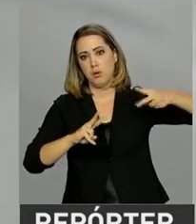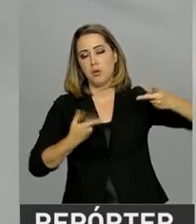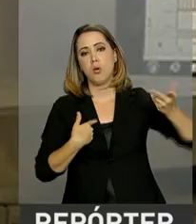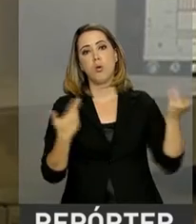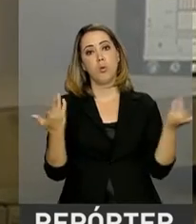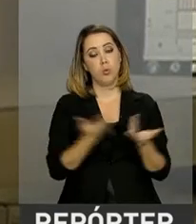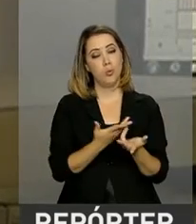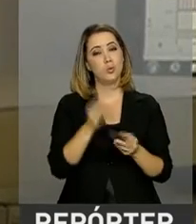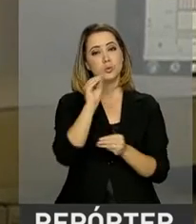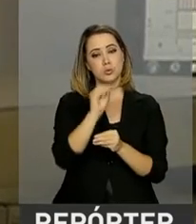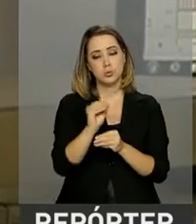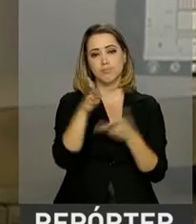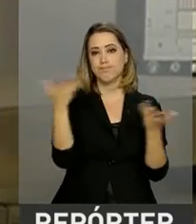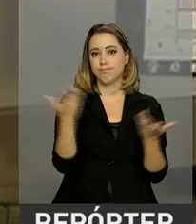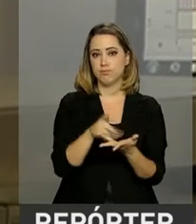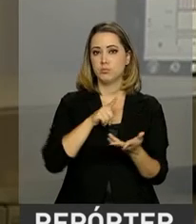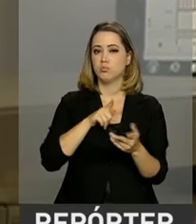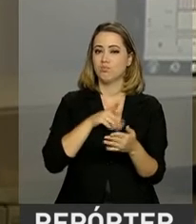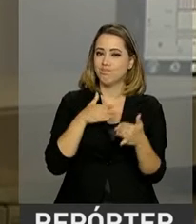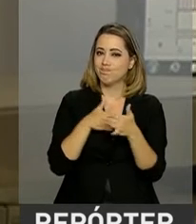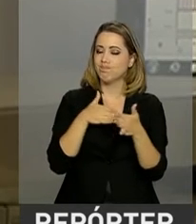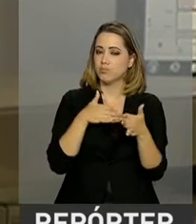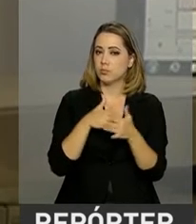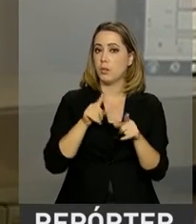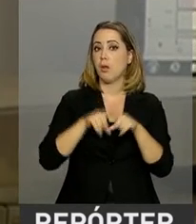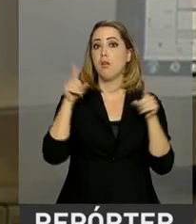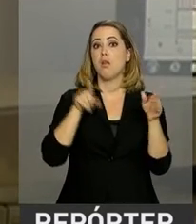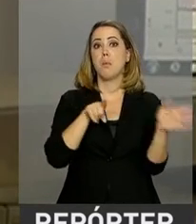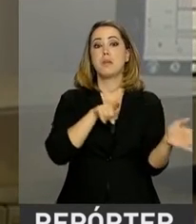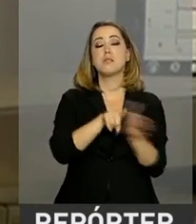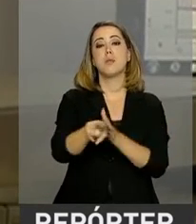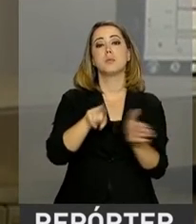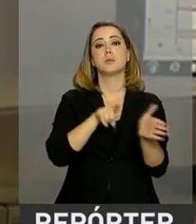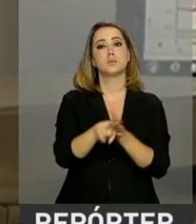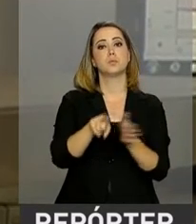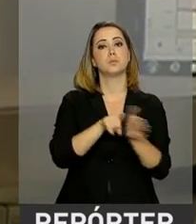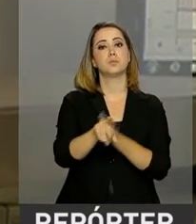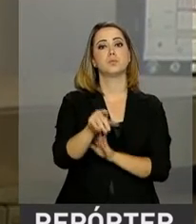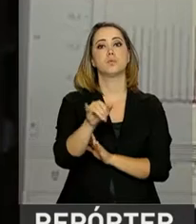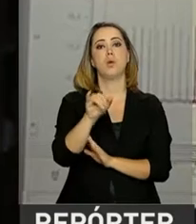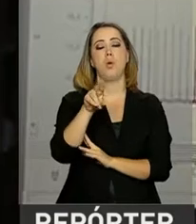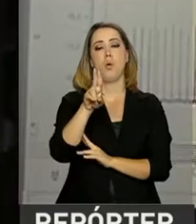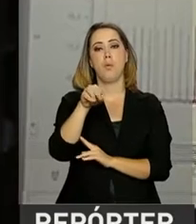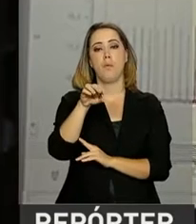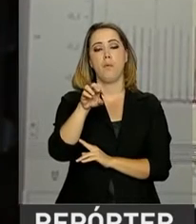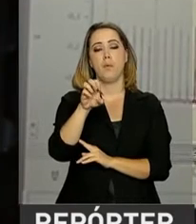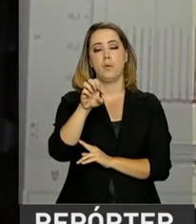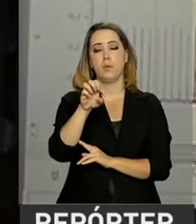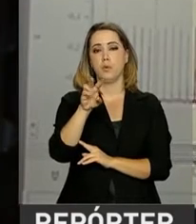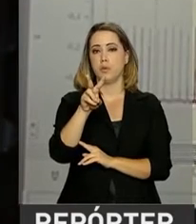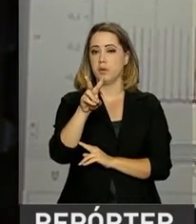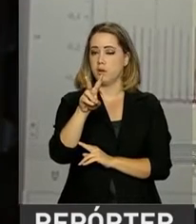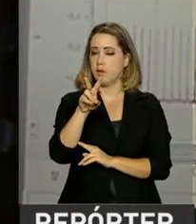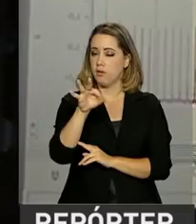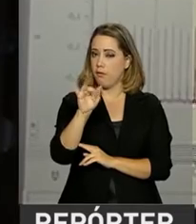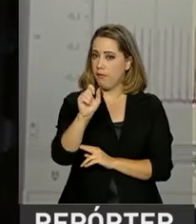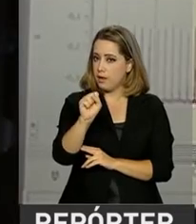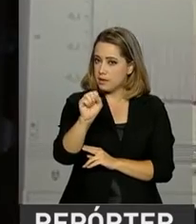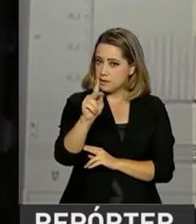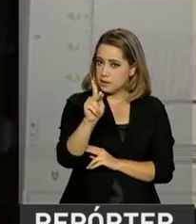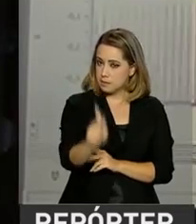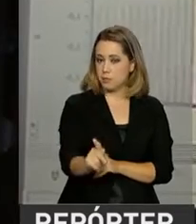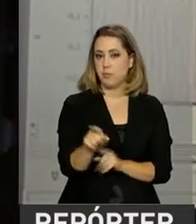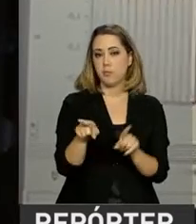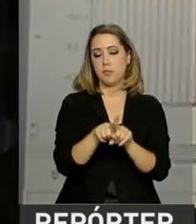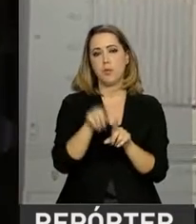mas um estudo de pesquisadores da universidade federal de são paulo unifesp sugere que o uso de equipamentos para